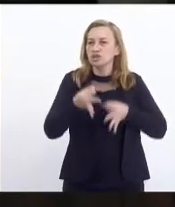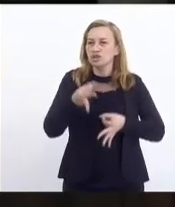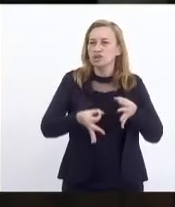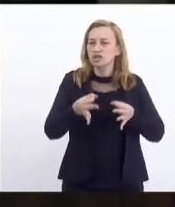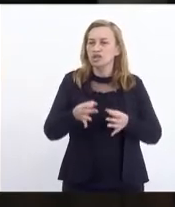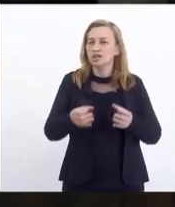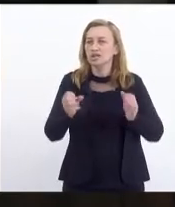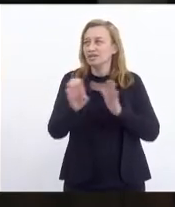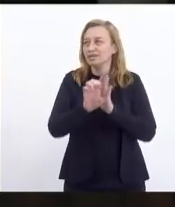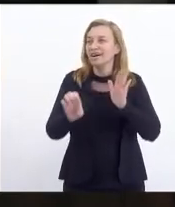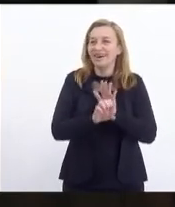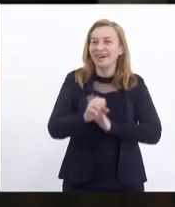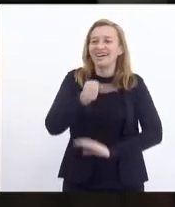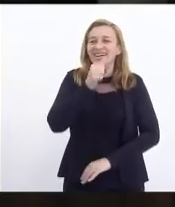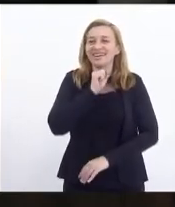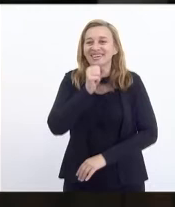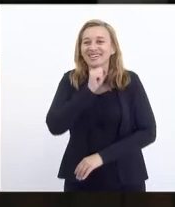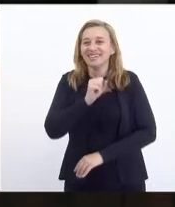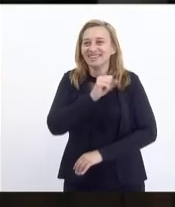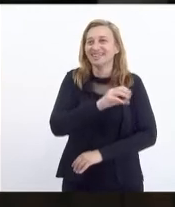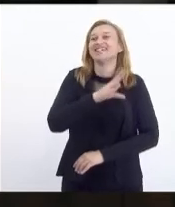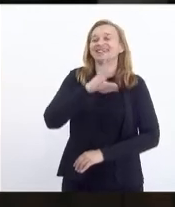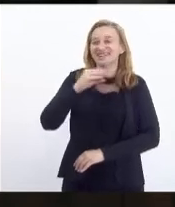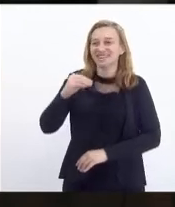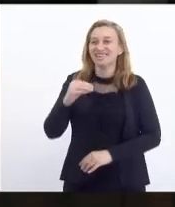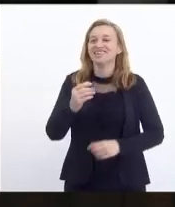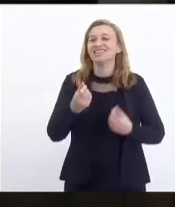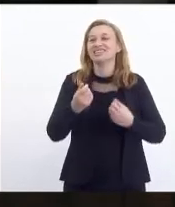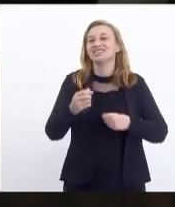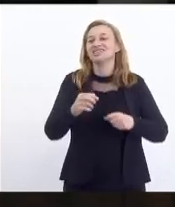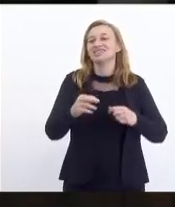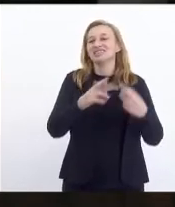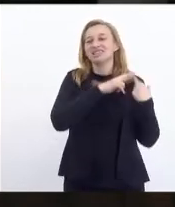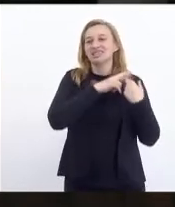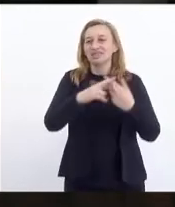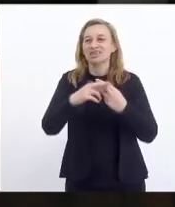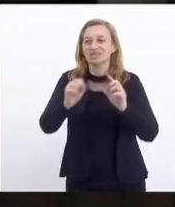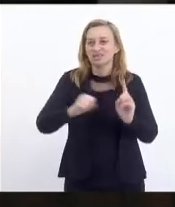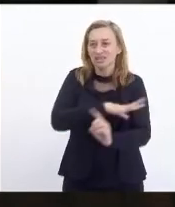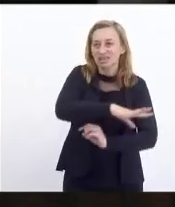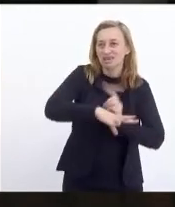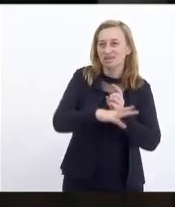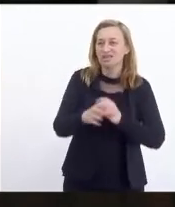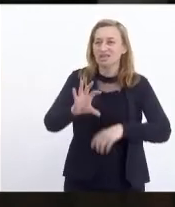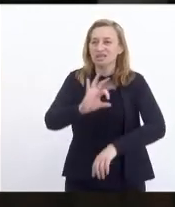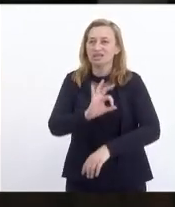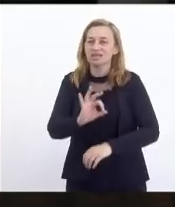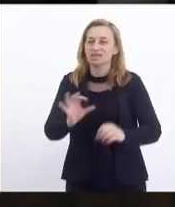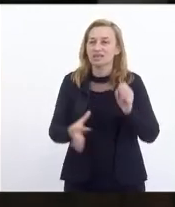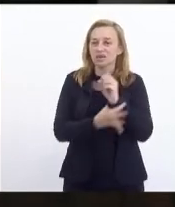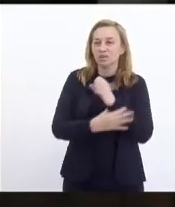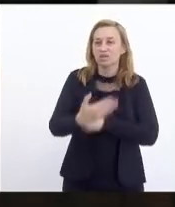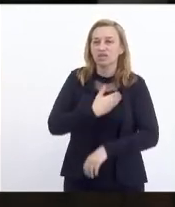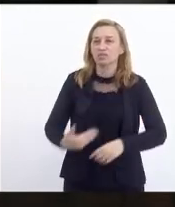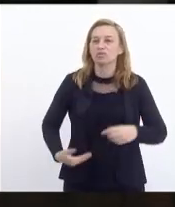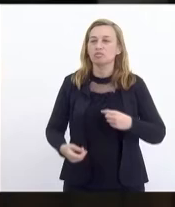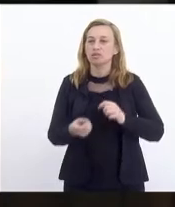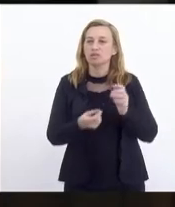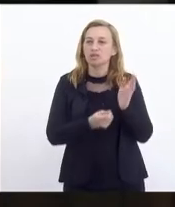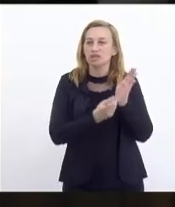Idoso, de Saúde, de Trabalho, Legislação Social, Seguridade Social e de Segurança Pública e Assuntos de Polícia e